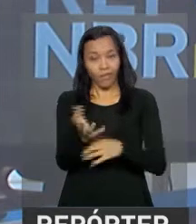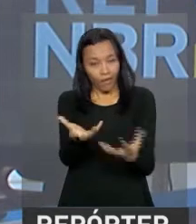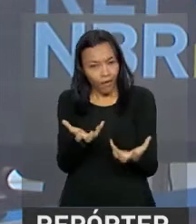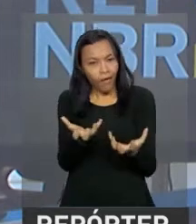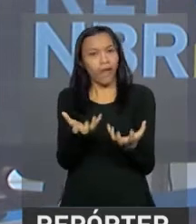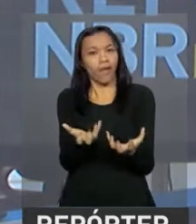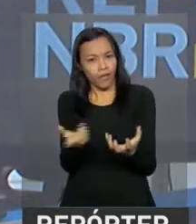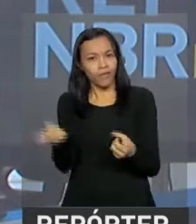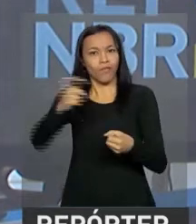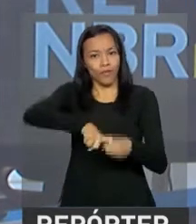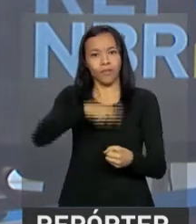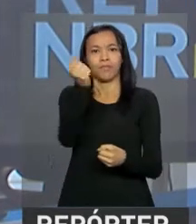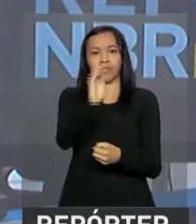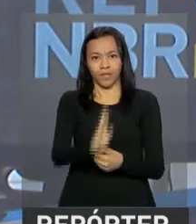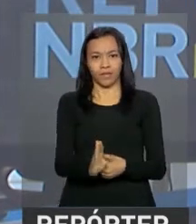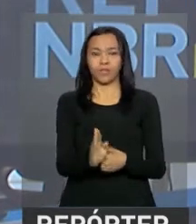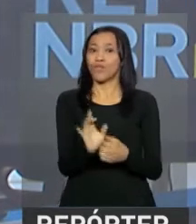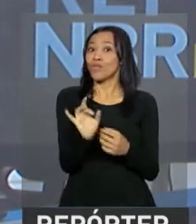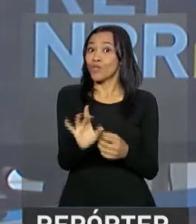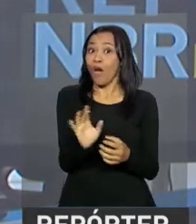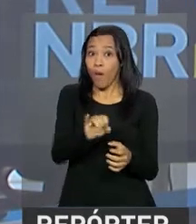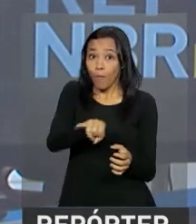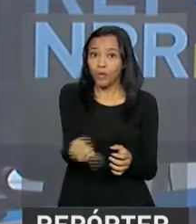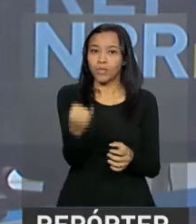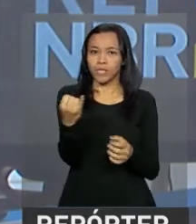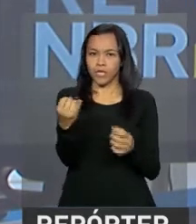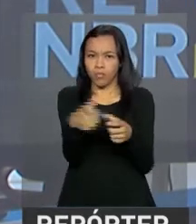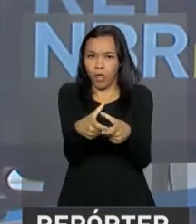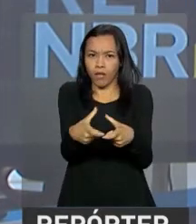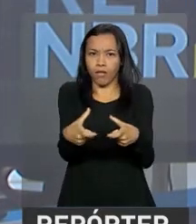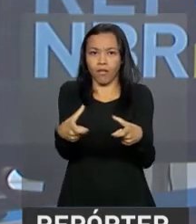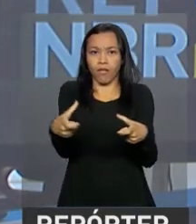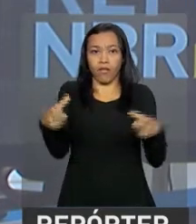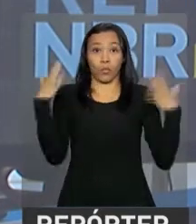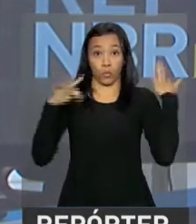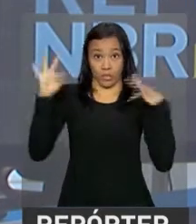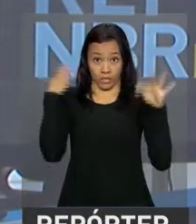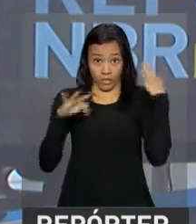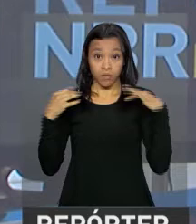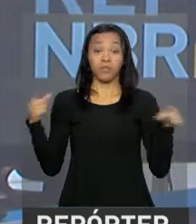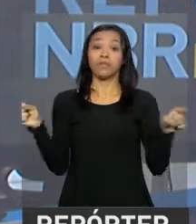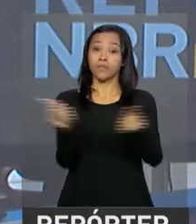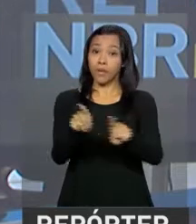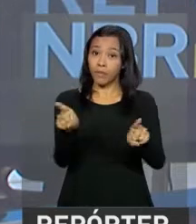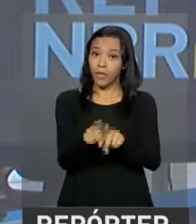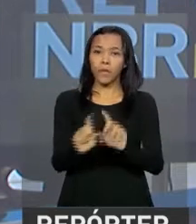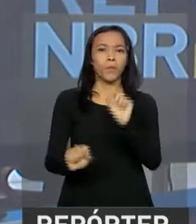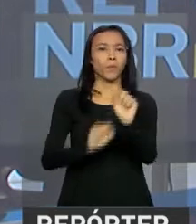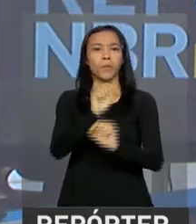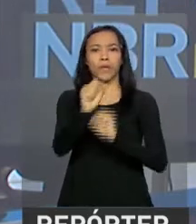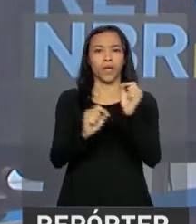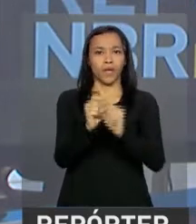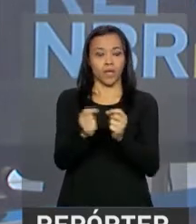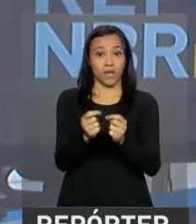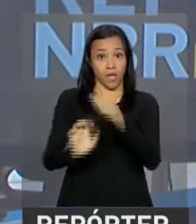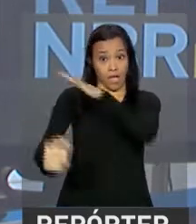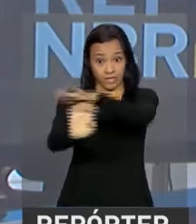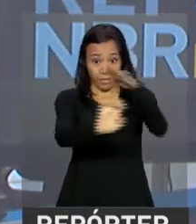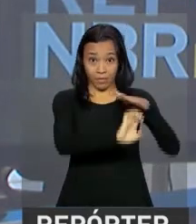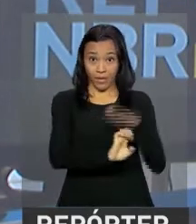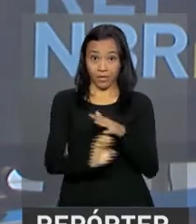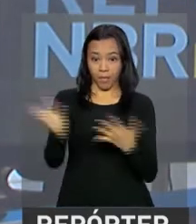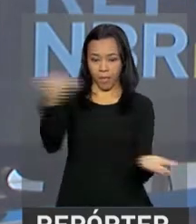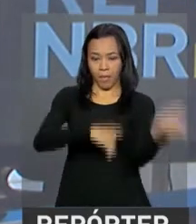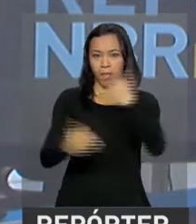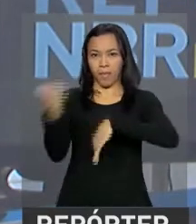ao Brasil. Uma oportunidade não só de crescer o turismo dentro do nosso país, como também de aumentar os negócios com o